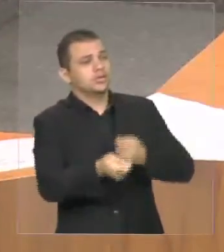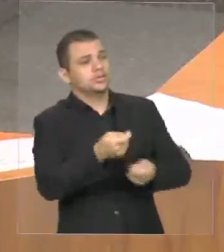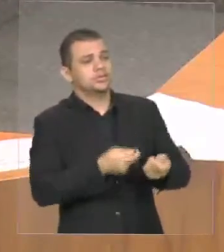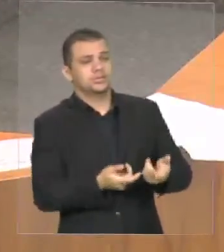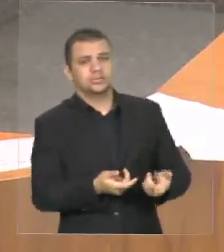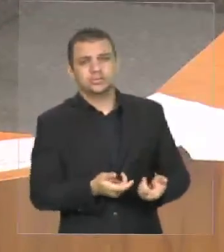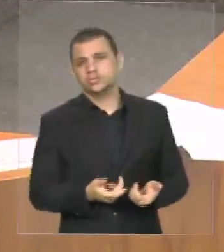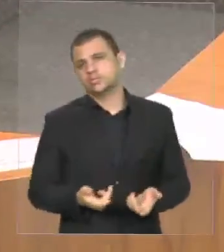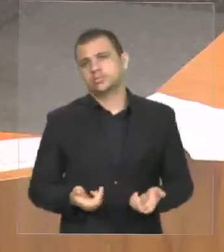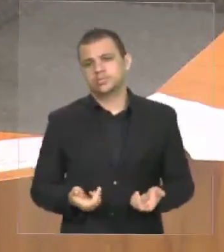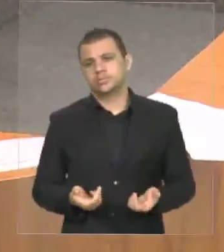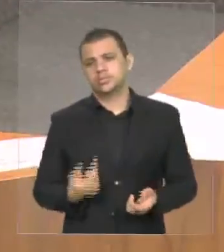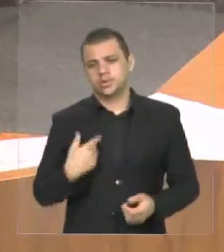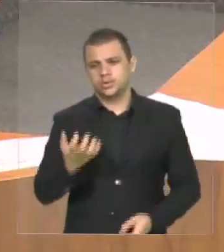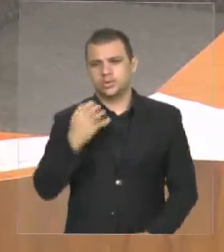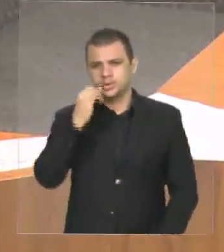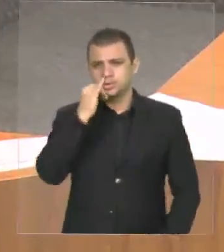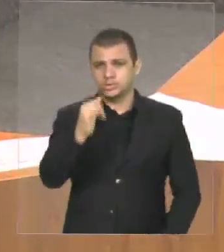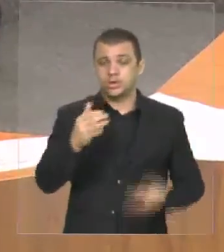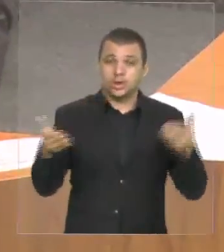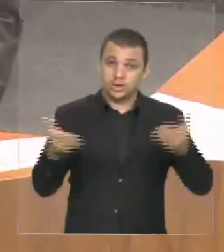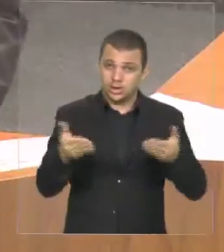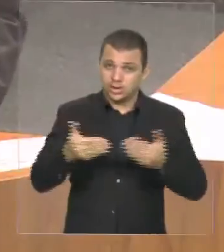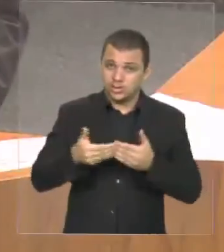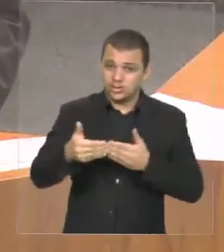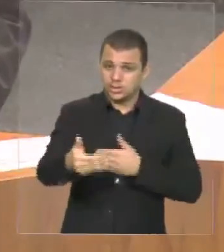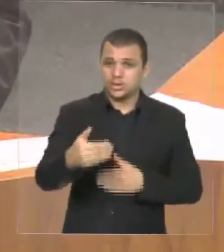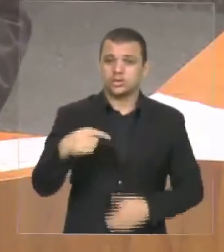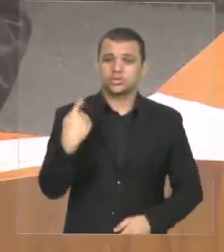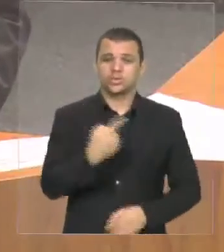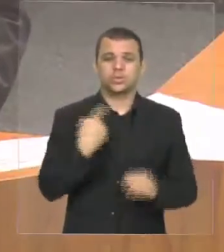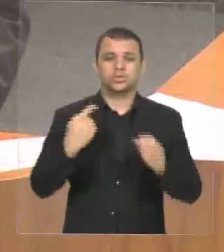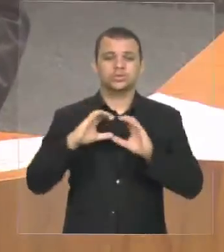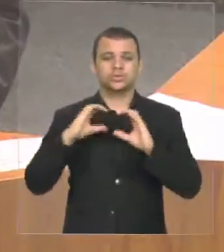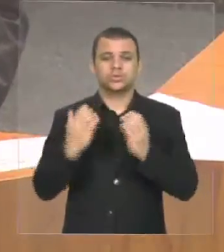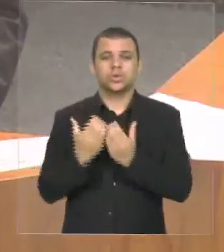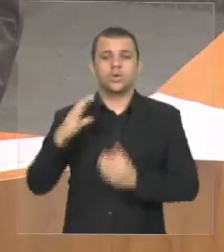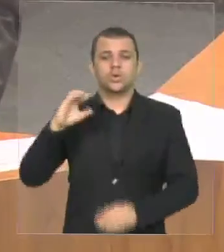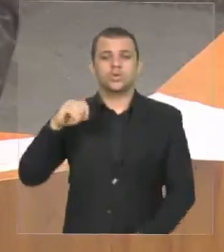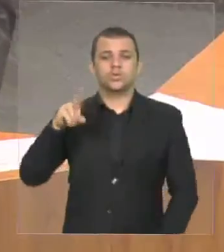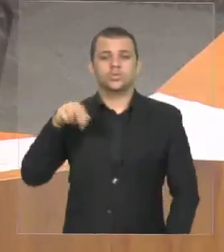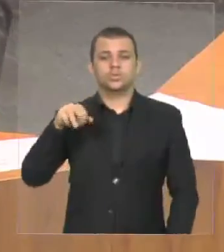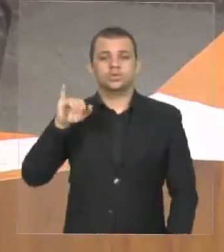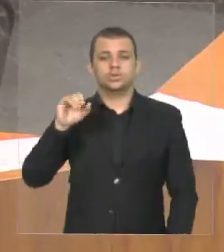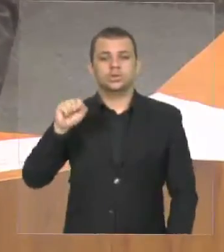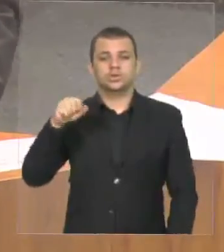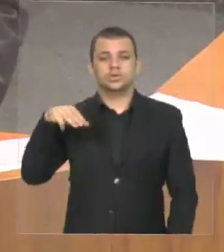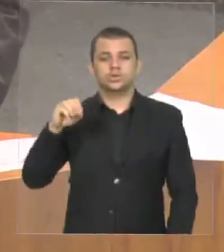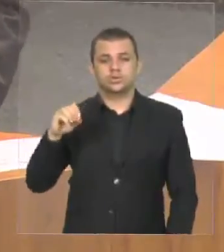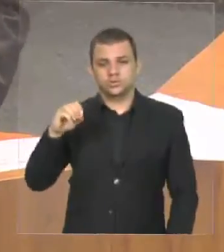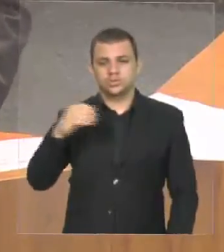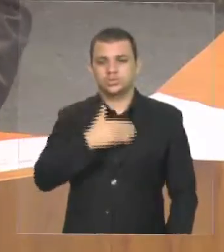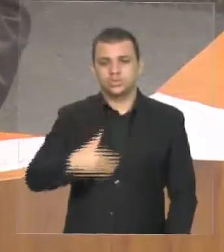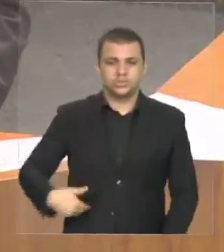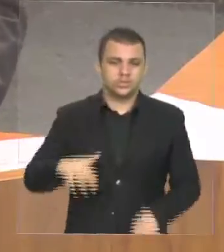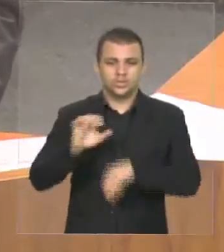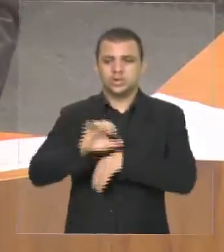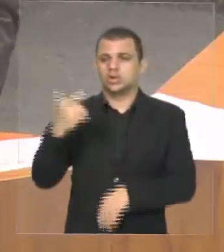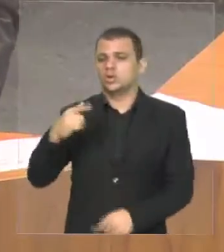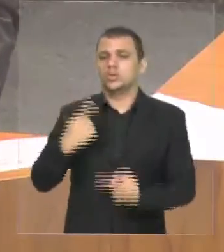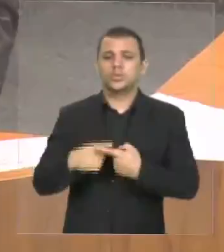hoje nós não temos mais comunismo na administração do governo do Estado. Nós temos o capitalismo, porque